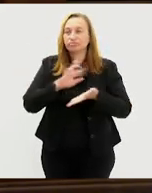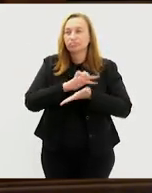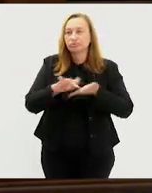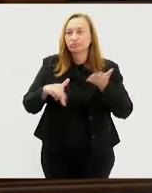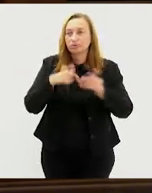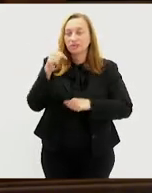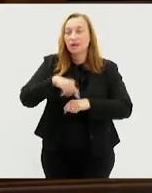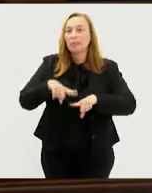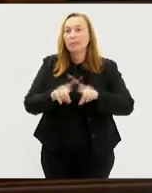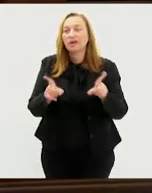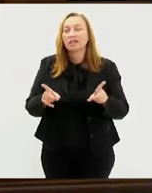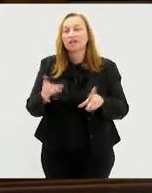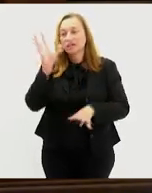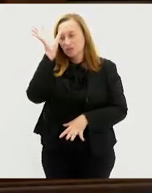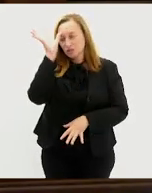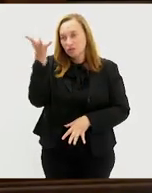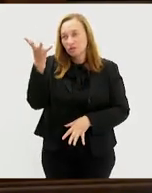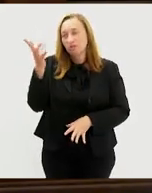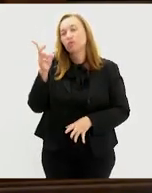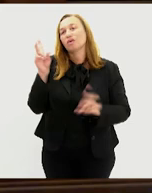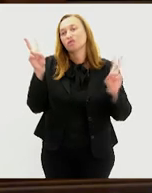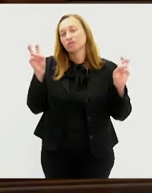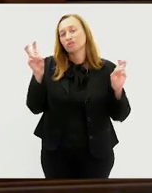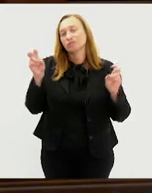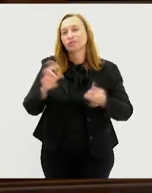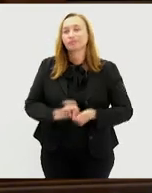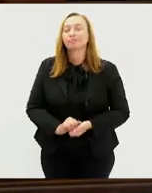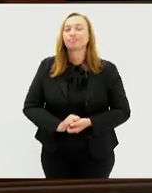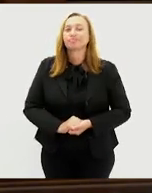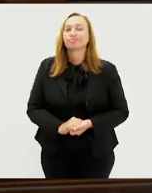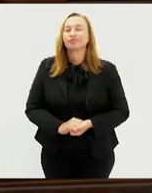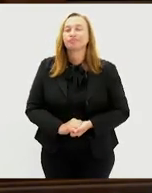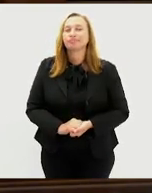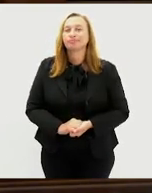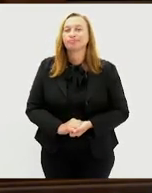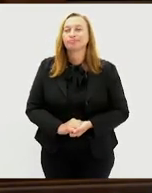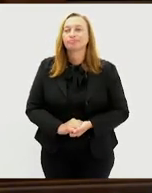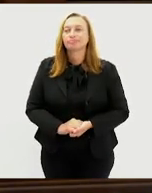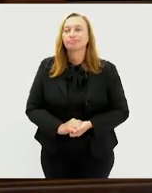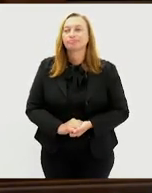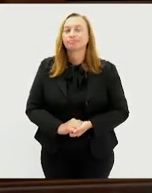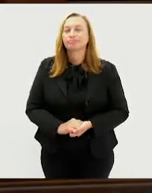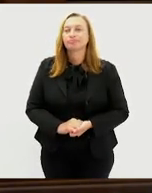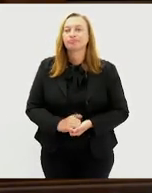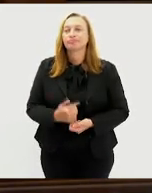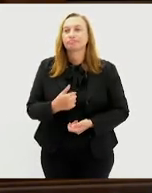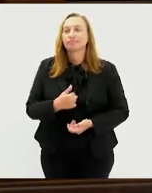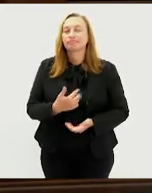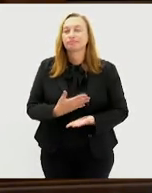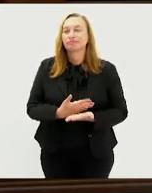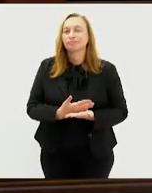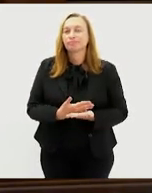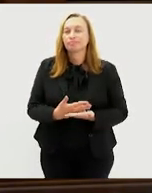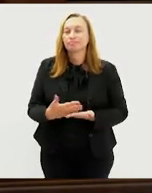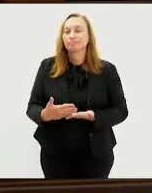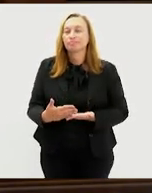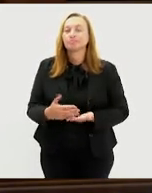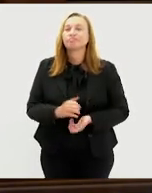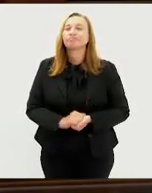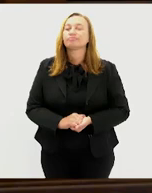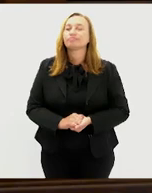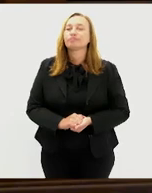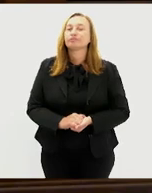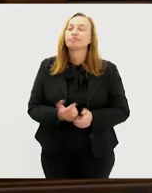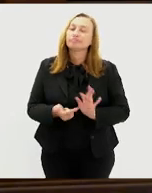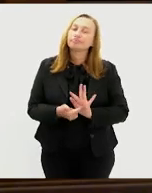resolvida essa questão eu no expediente Inicial Eu mostrava